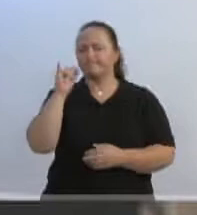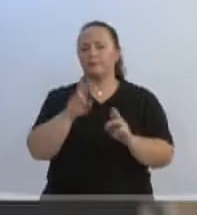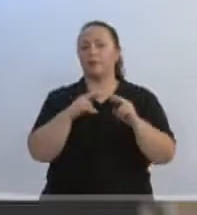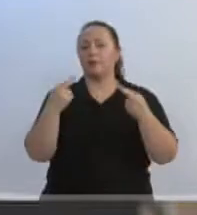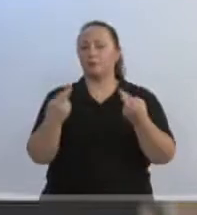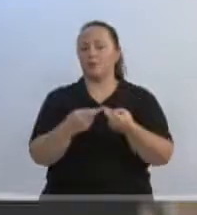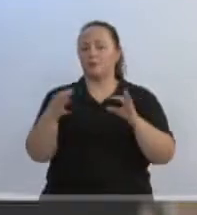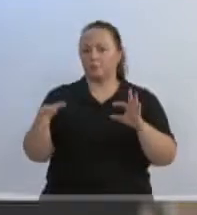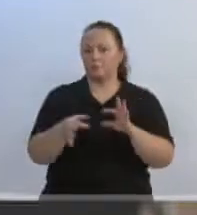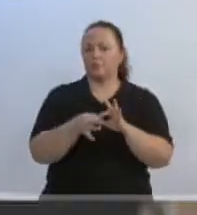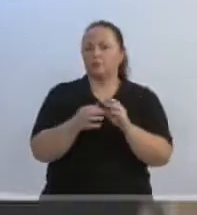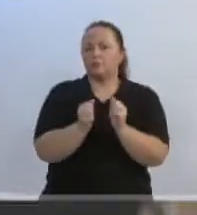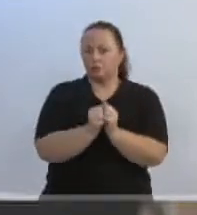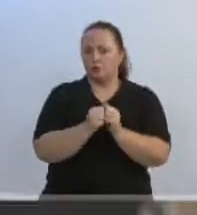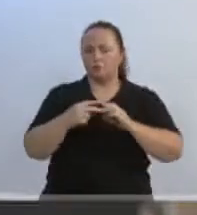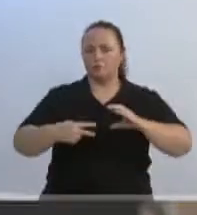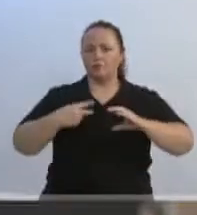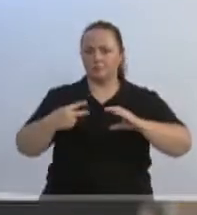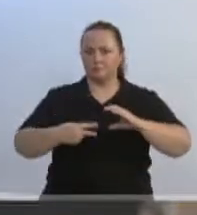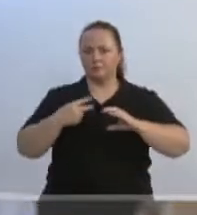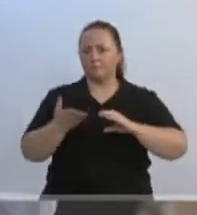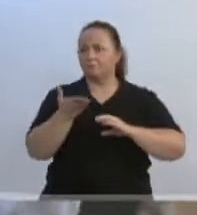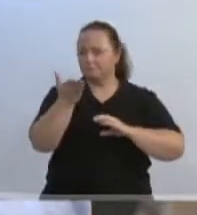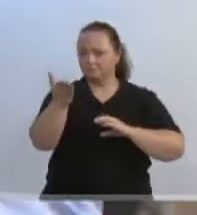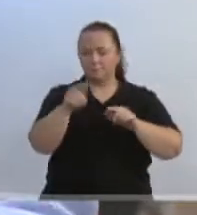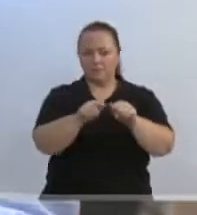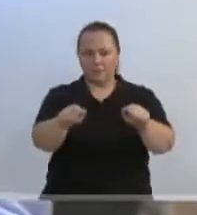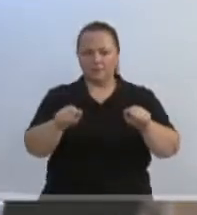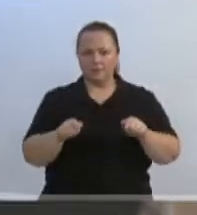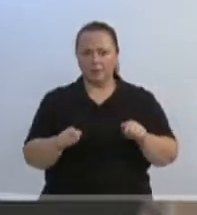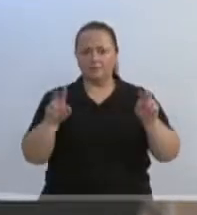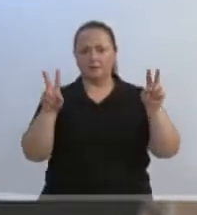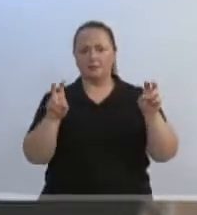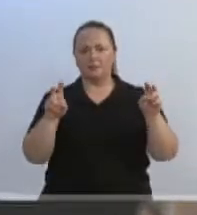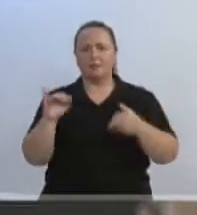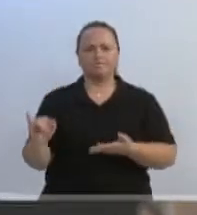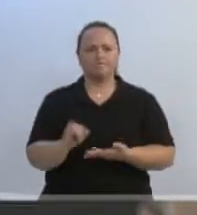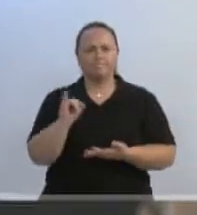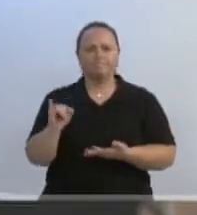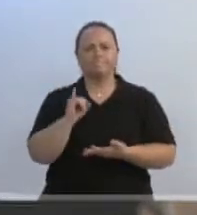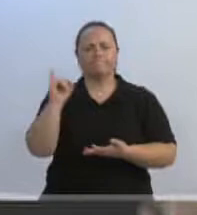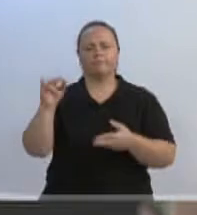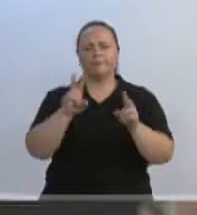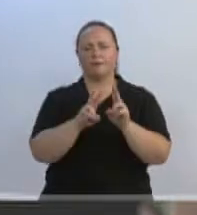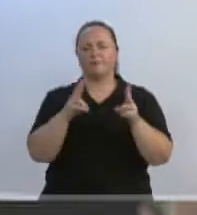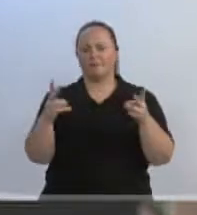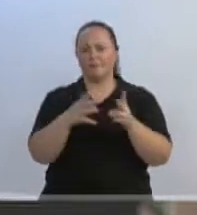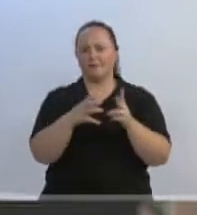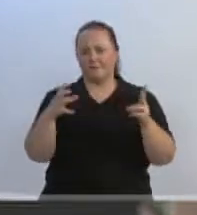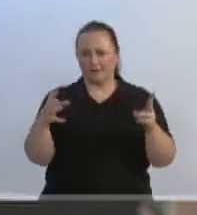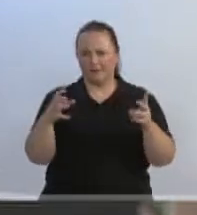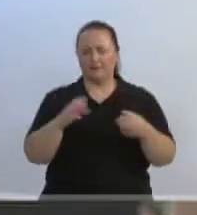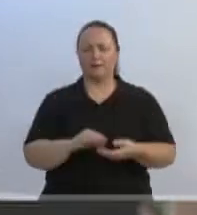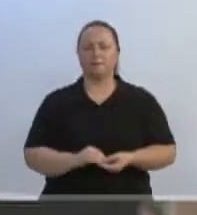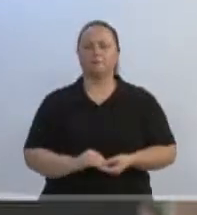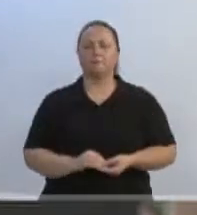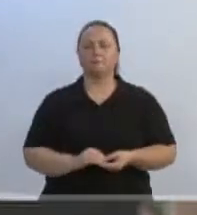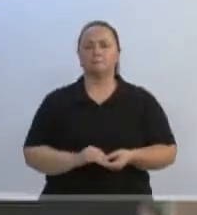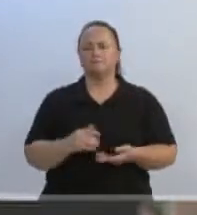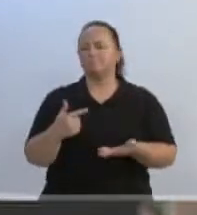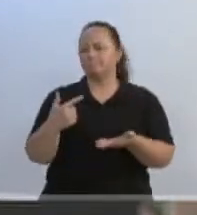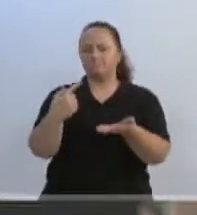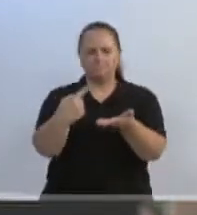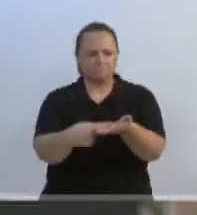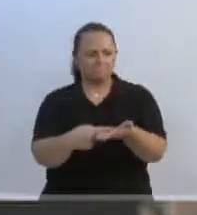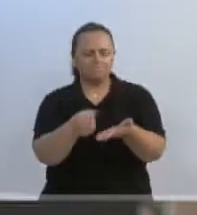e nesta casa em seu gabinete para tratar do assunto importante para a região da grande vila velha e tenho certeza que vamos contar com o apoio dos demais colegas